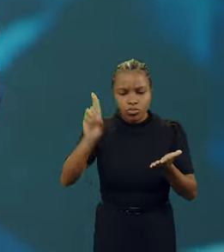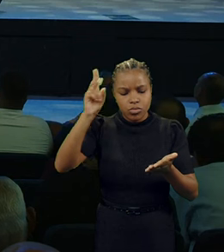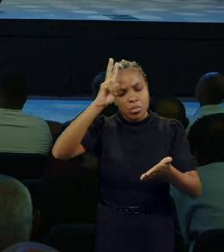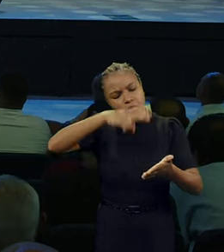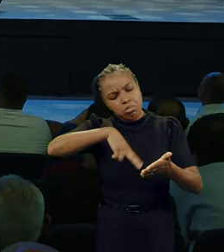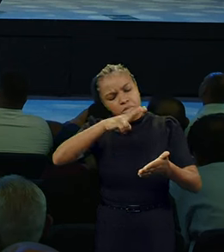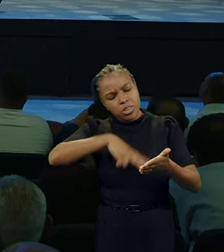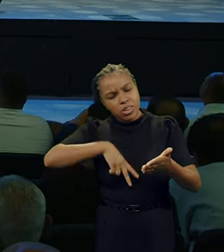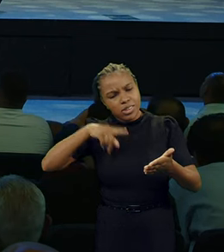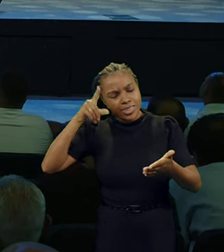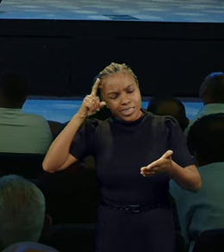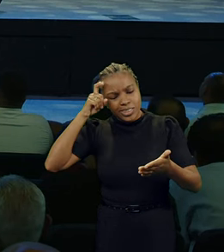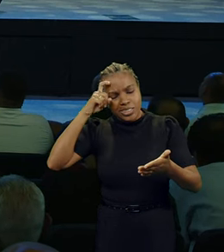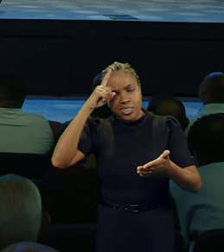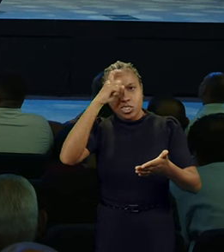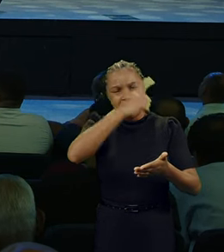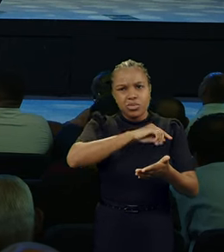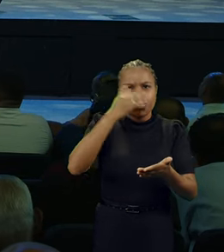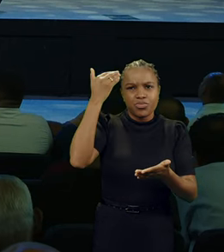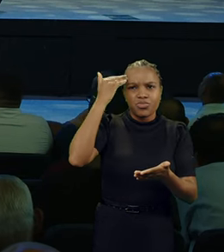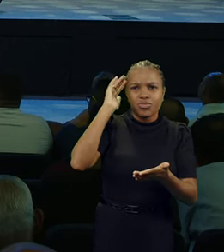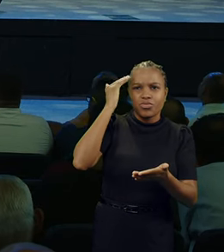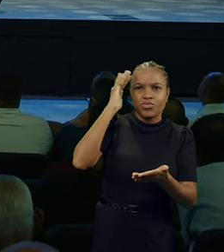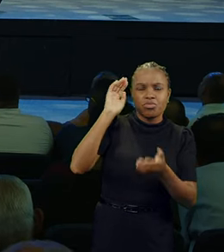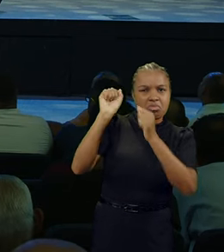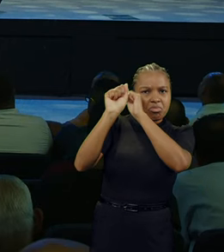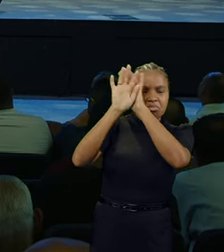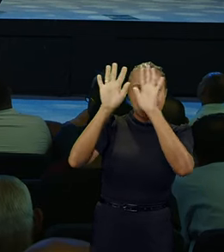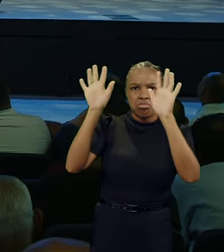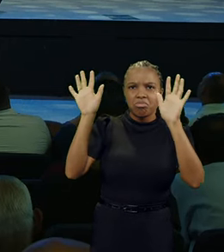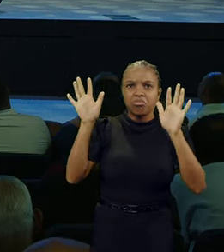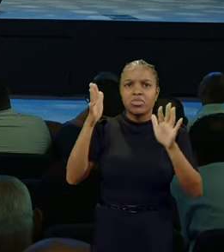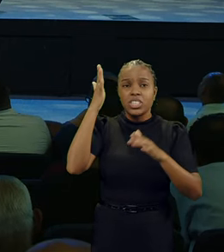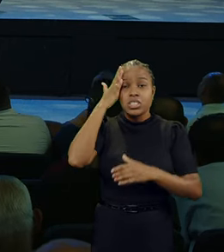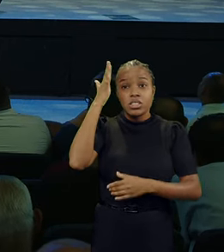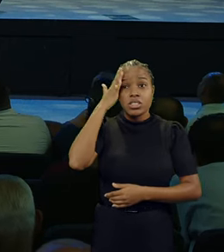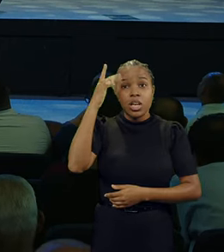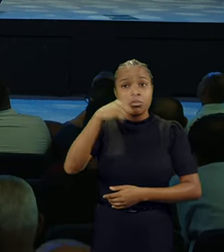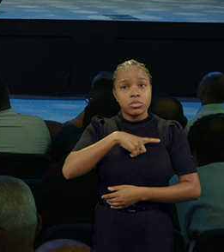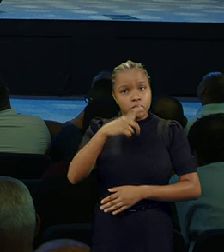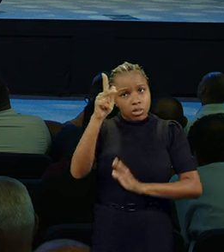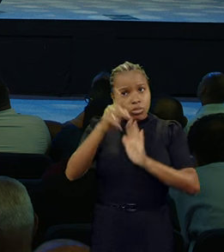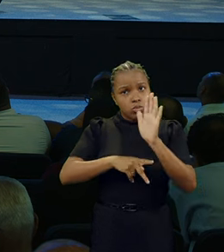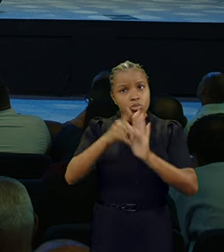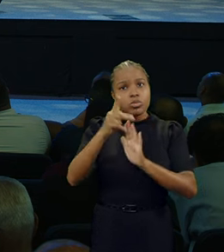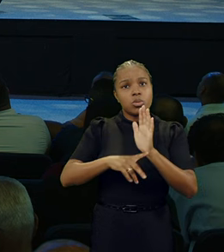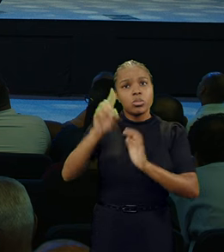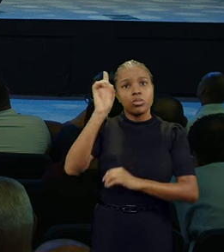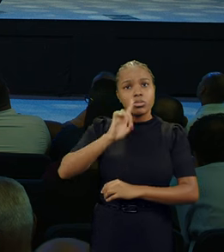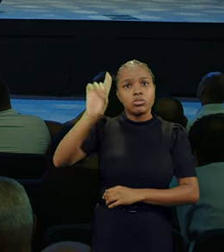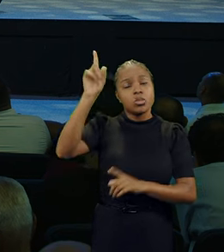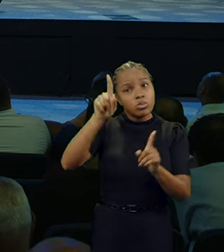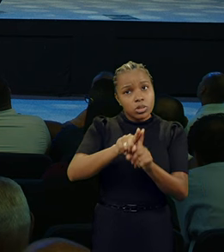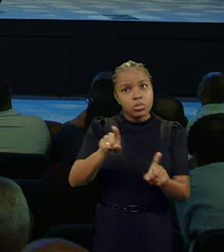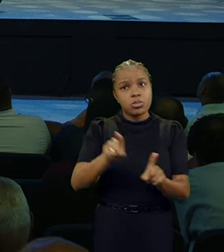Bíblia difíceis de ser entendida, saiba que há um propósito de Deus